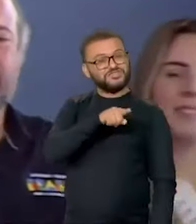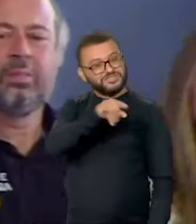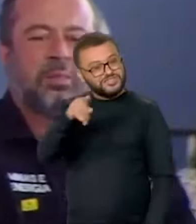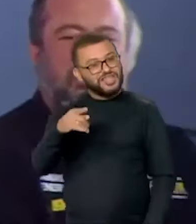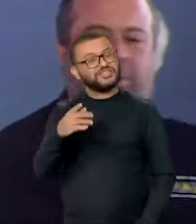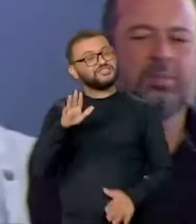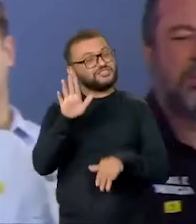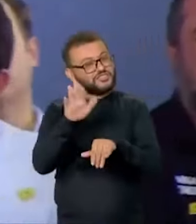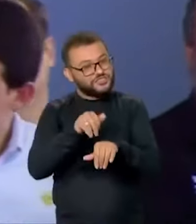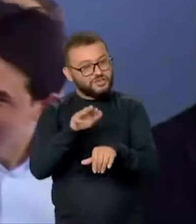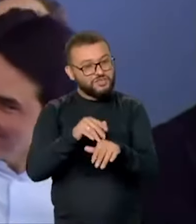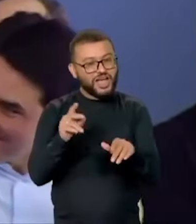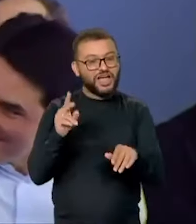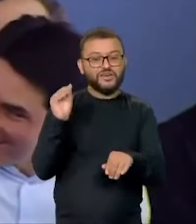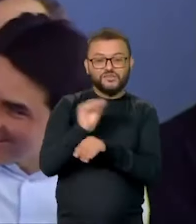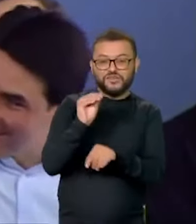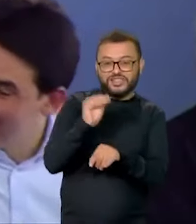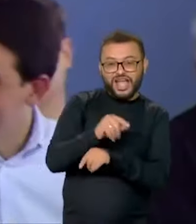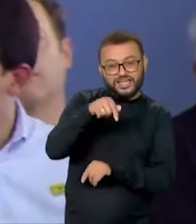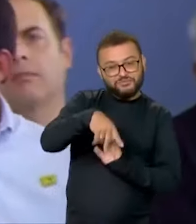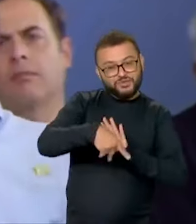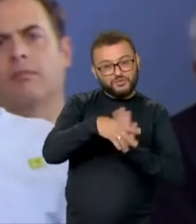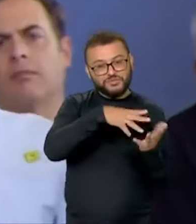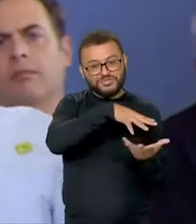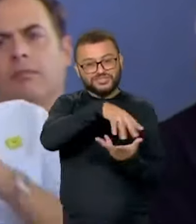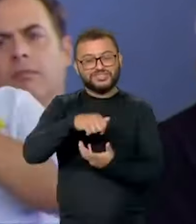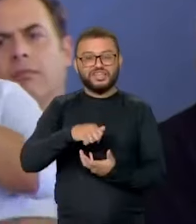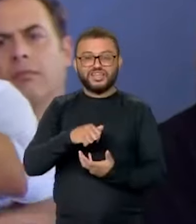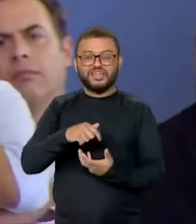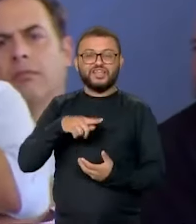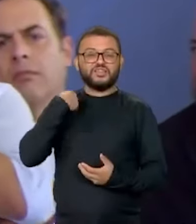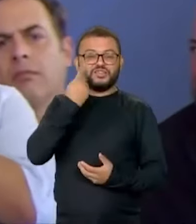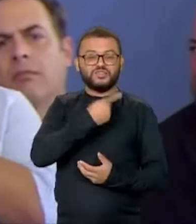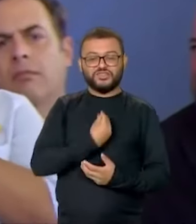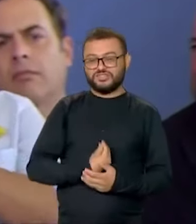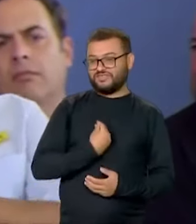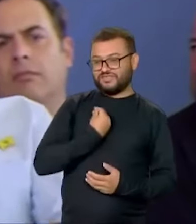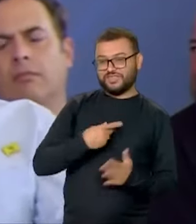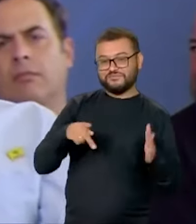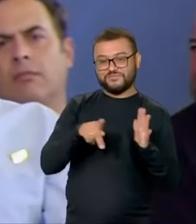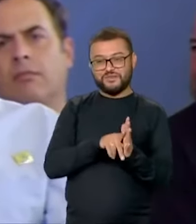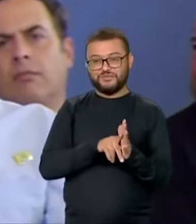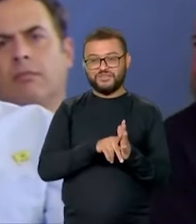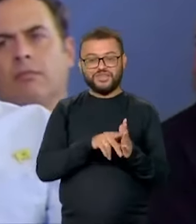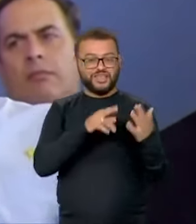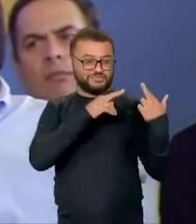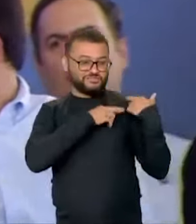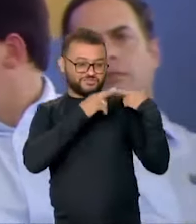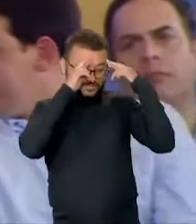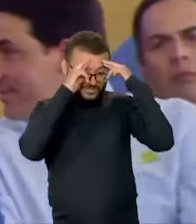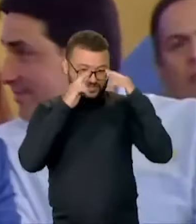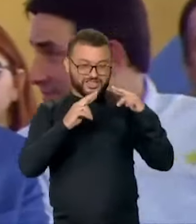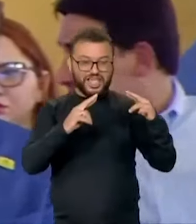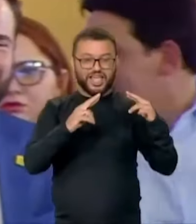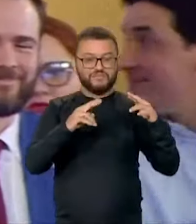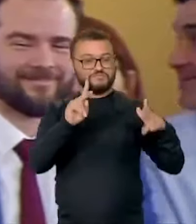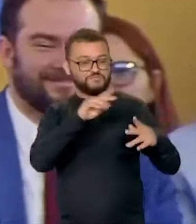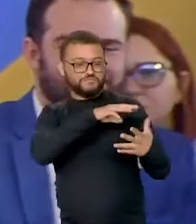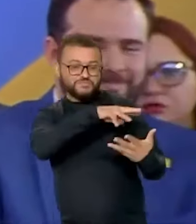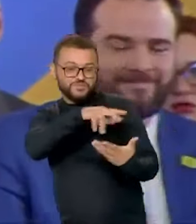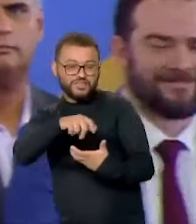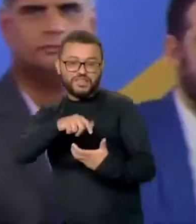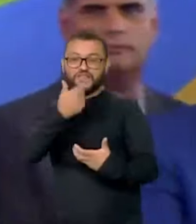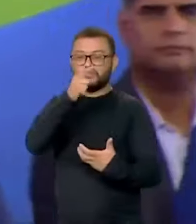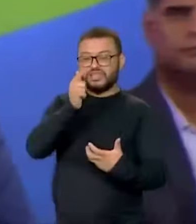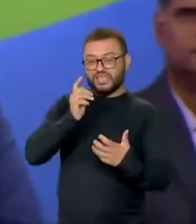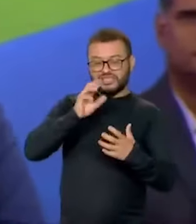convidados a cuidar desse planeta. É a única arca de Noé que nós temos. Se ela capotar, não tem rico,